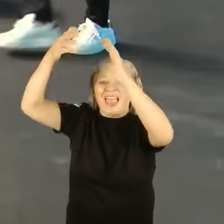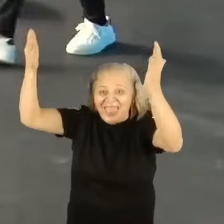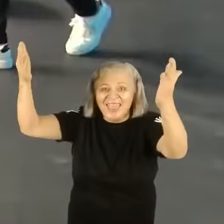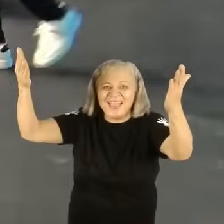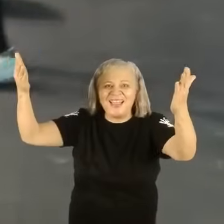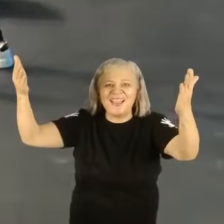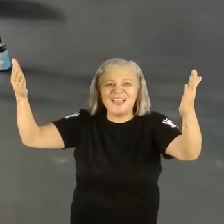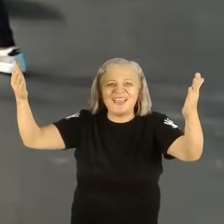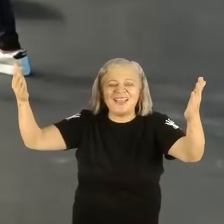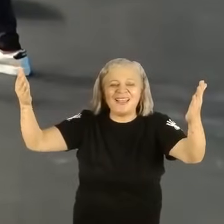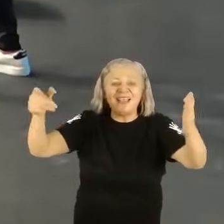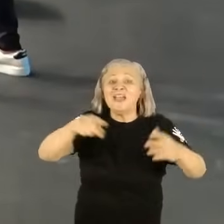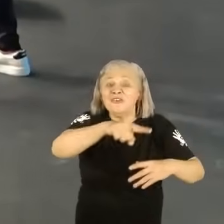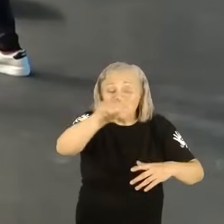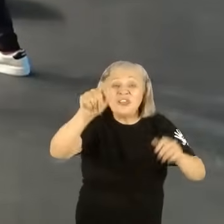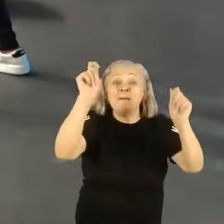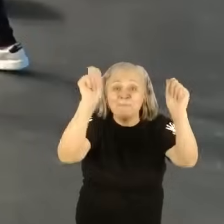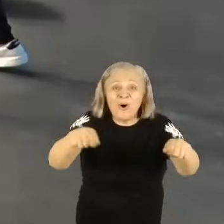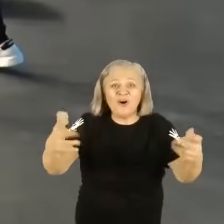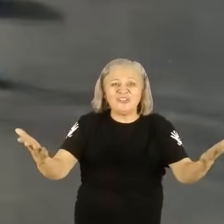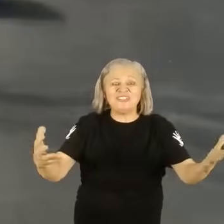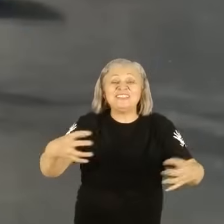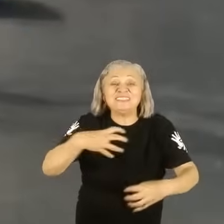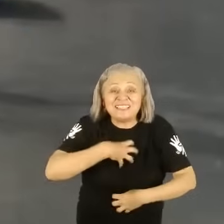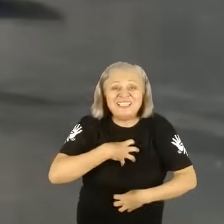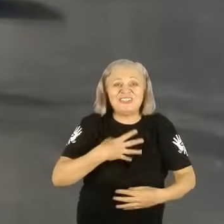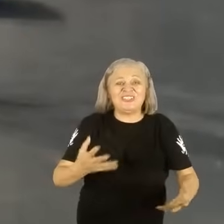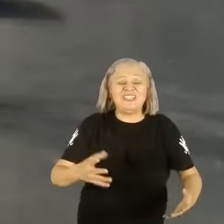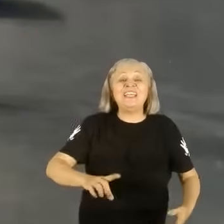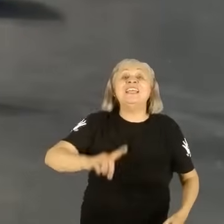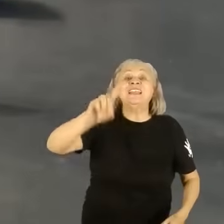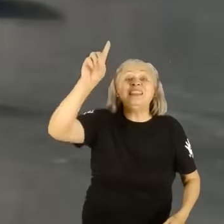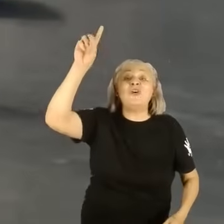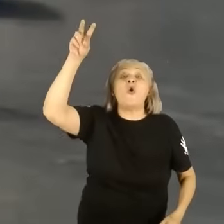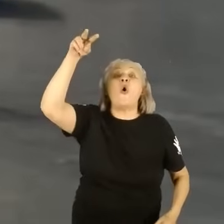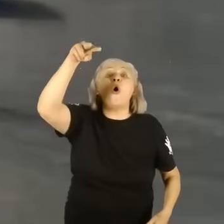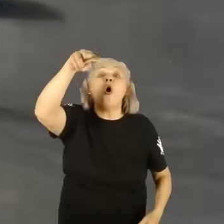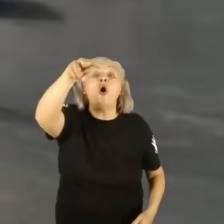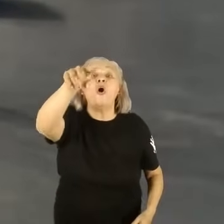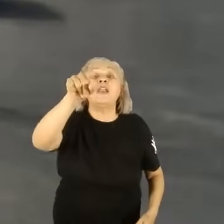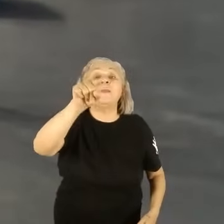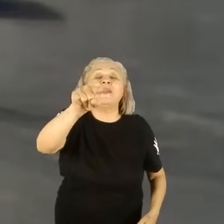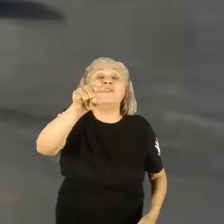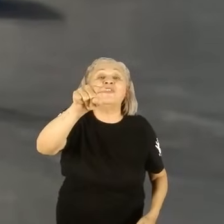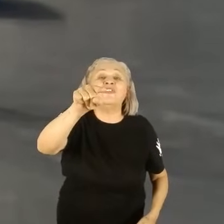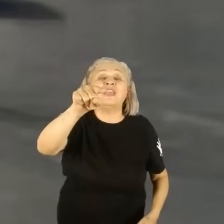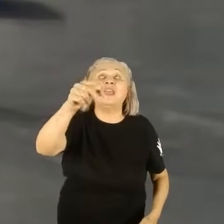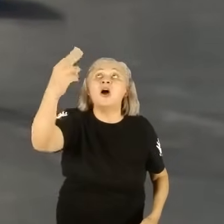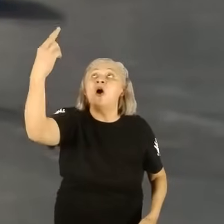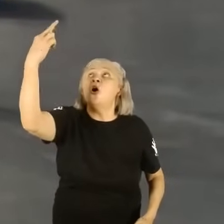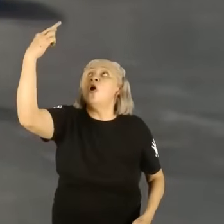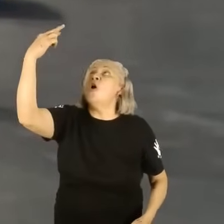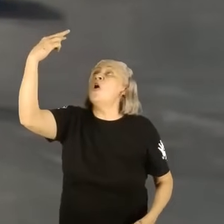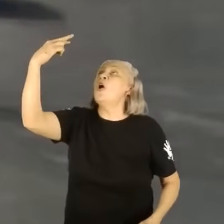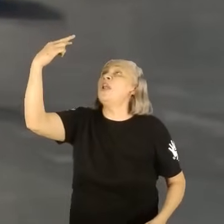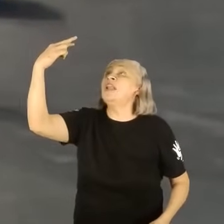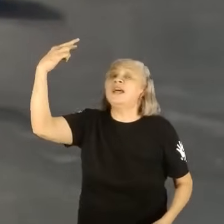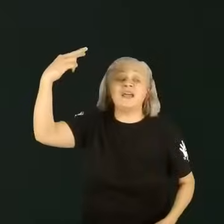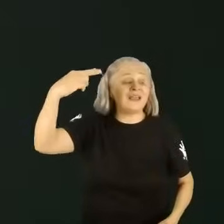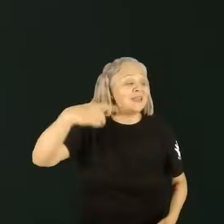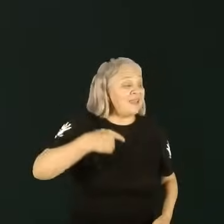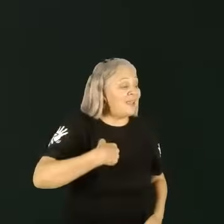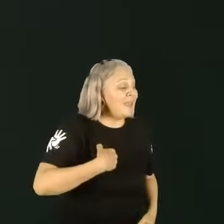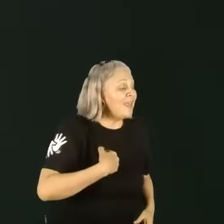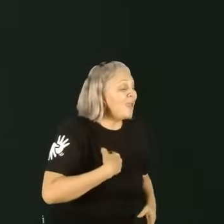é exatamente quando você nada mais tem, que Deus olha para você e diz: eu me interesso por